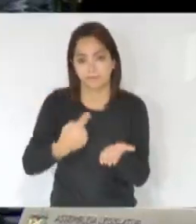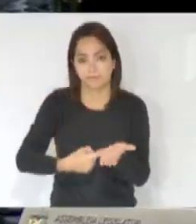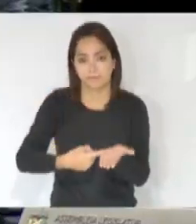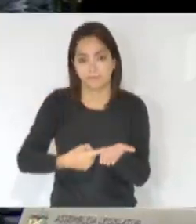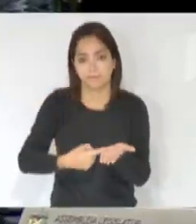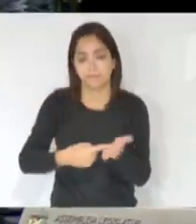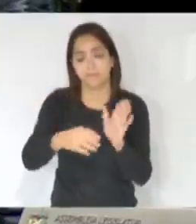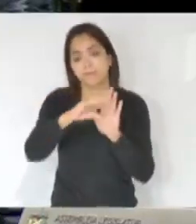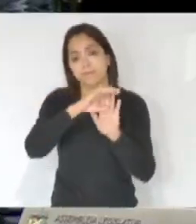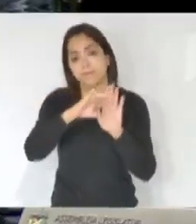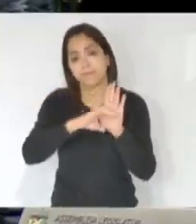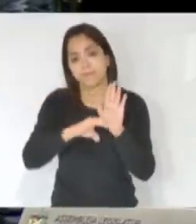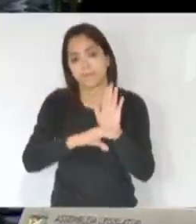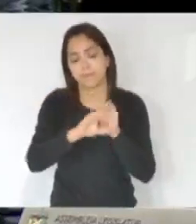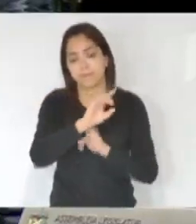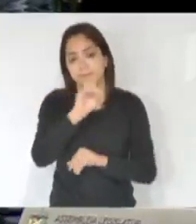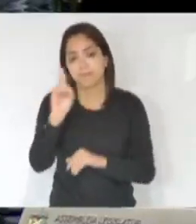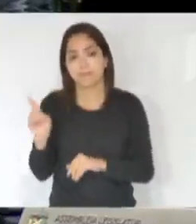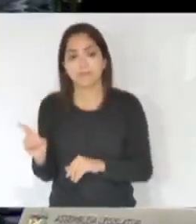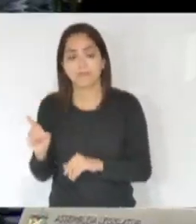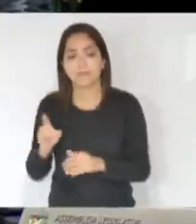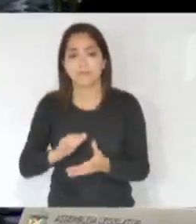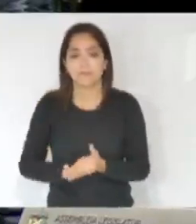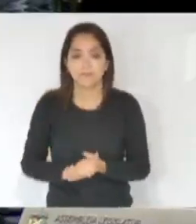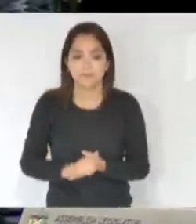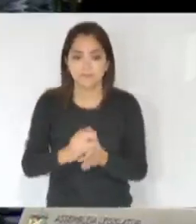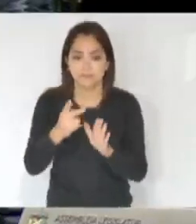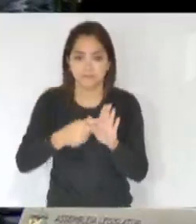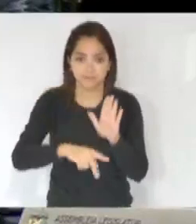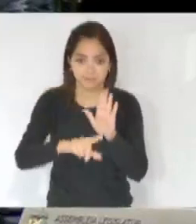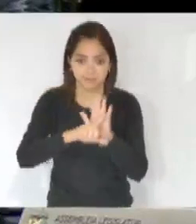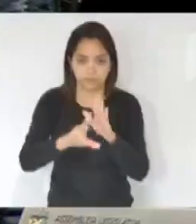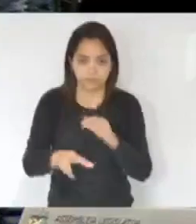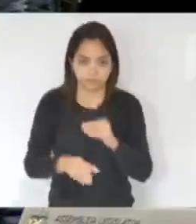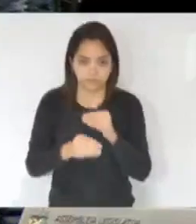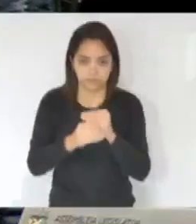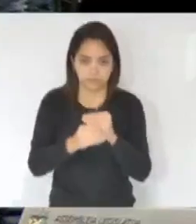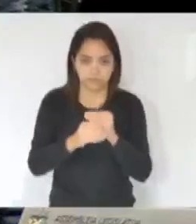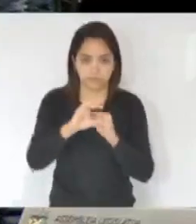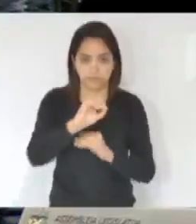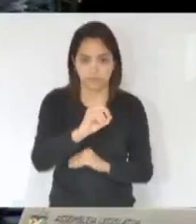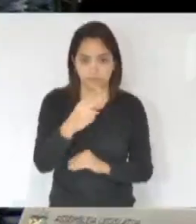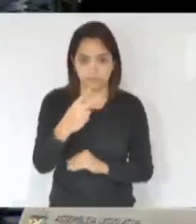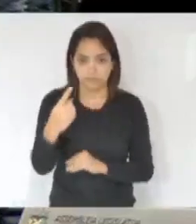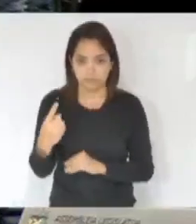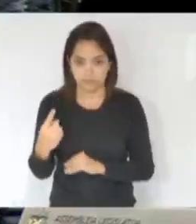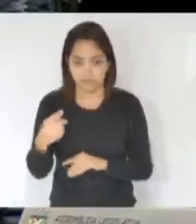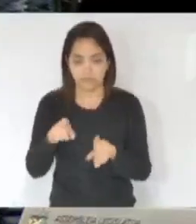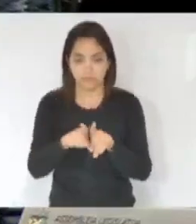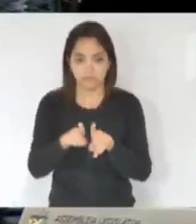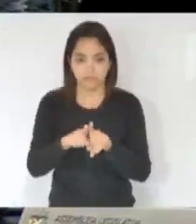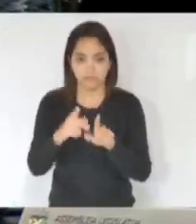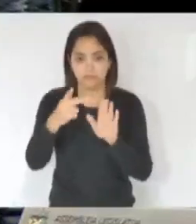Hora do dia. Foram aprovadas as redações finais e zaradas dos projetos de lei complementar 020/2021/2019, bem como o projeto de